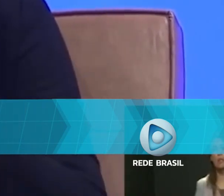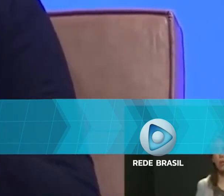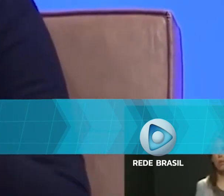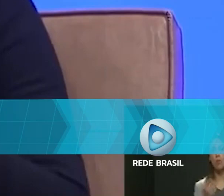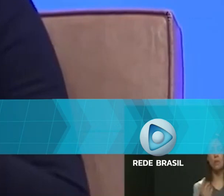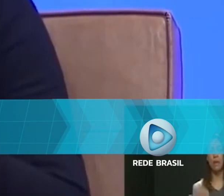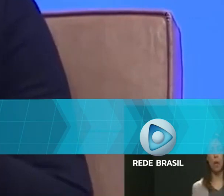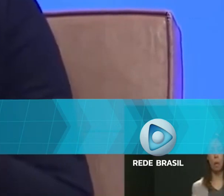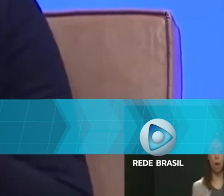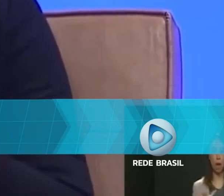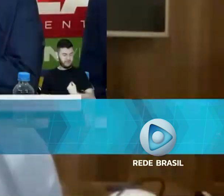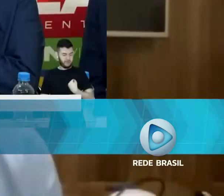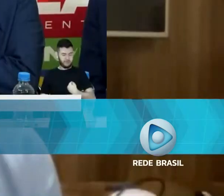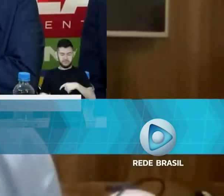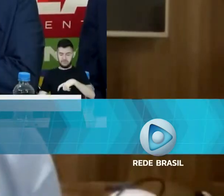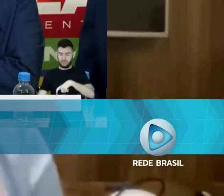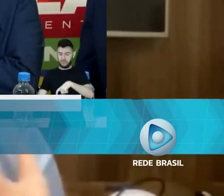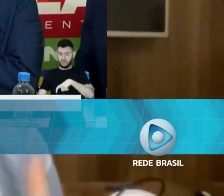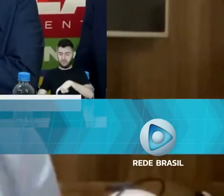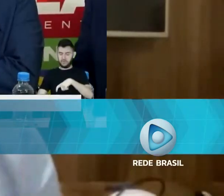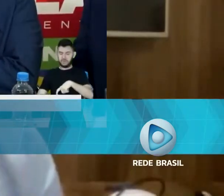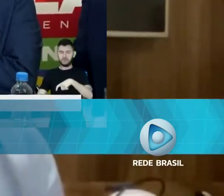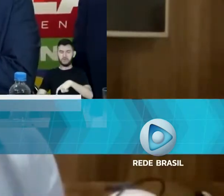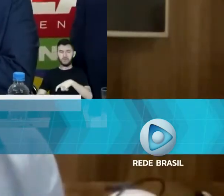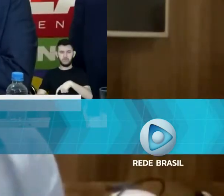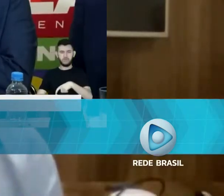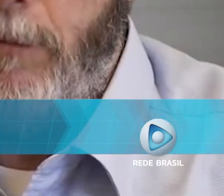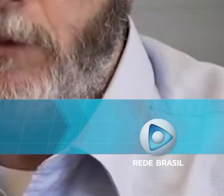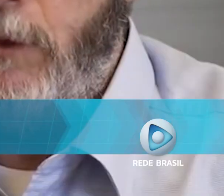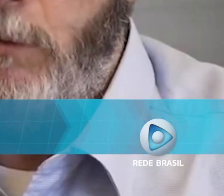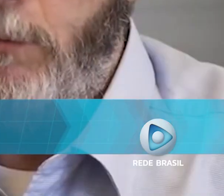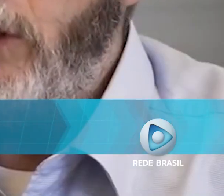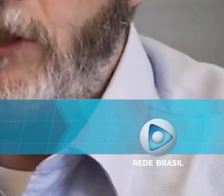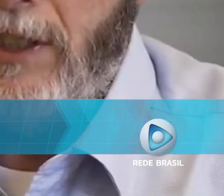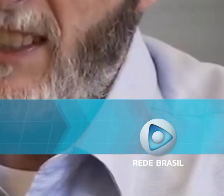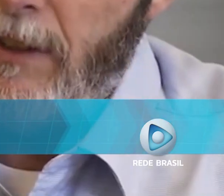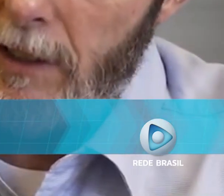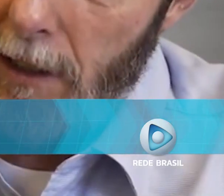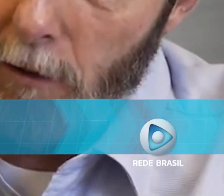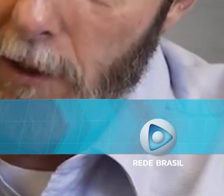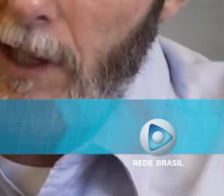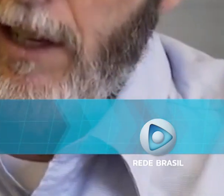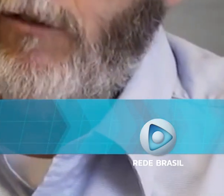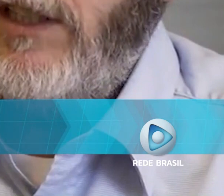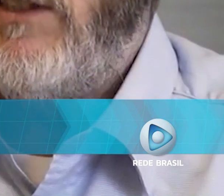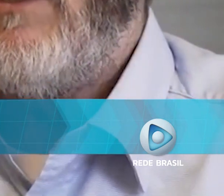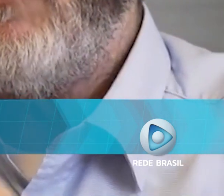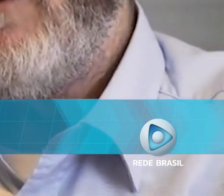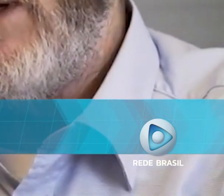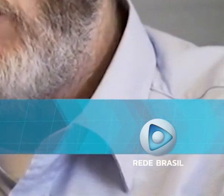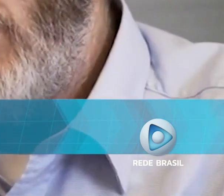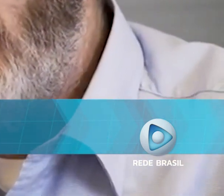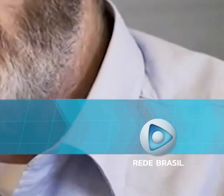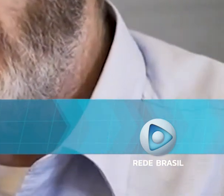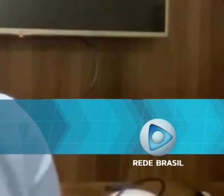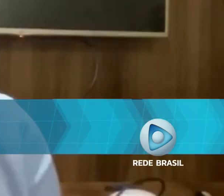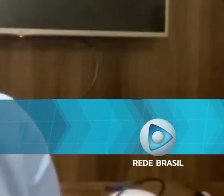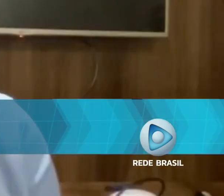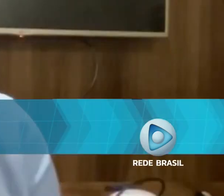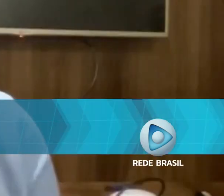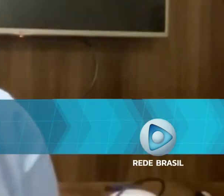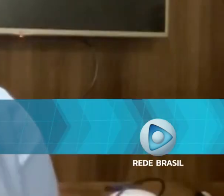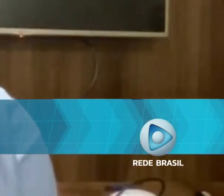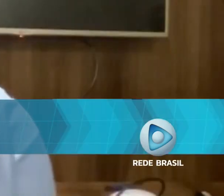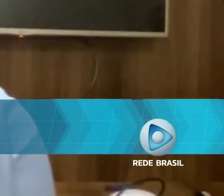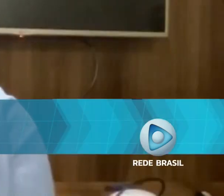votos válidos. Ela também vai participar de um ato com Marina Silva e Armínio Fraga, no dia 17, em São Paulo, para dialogar com